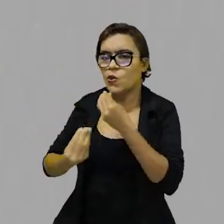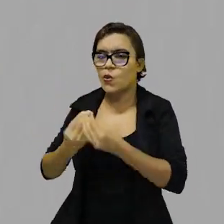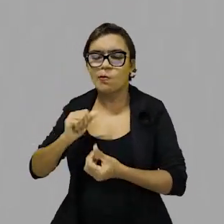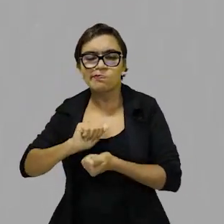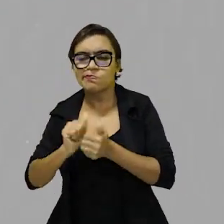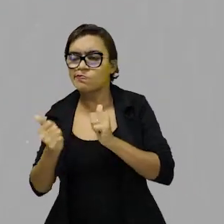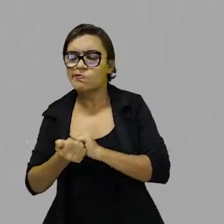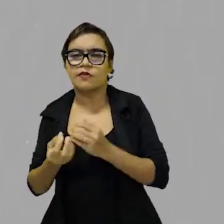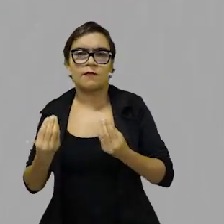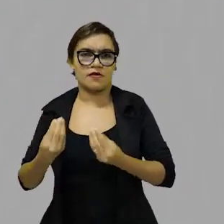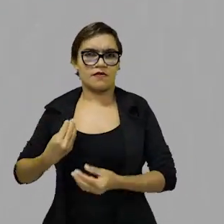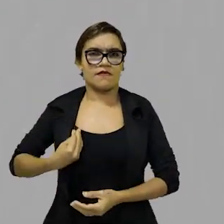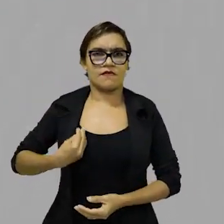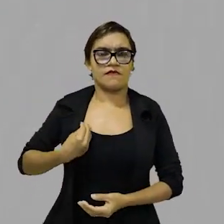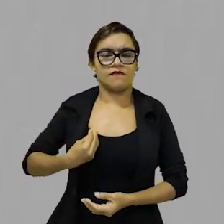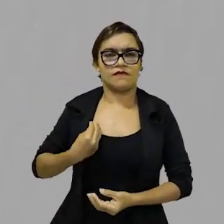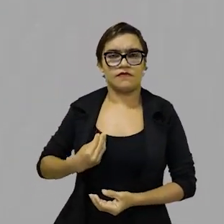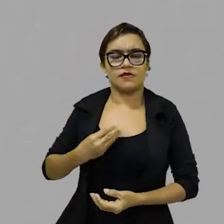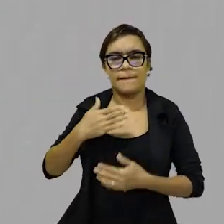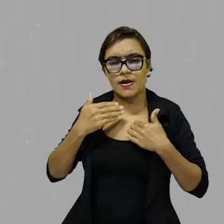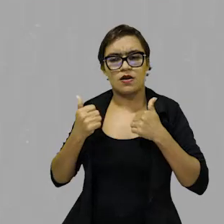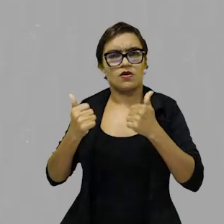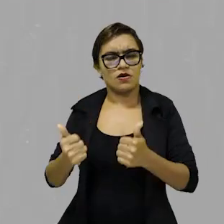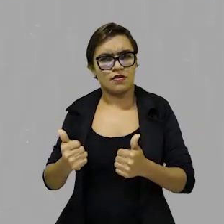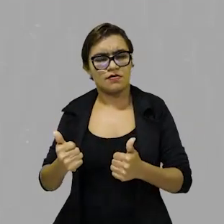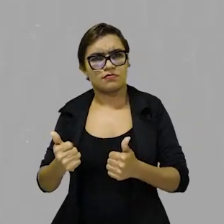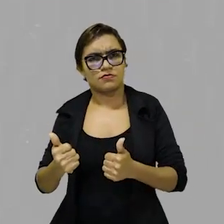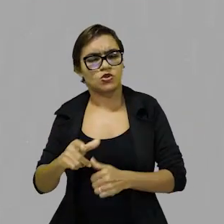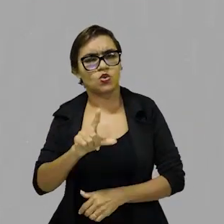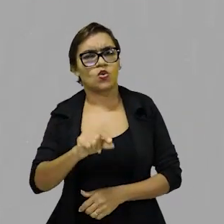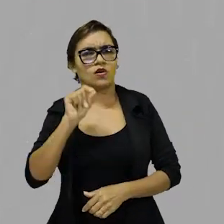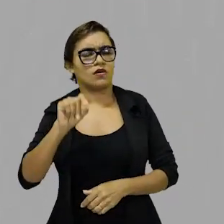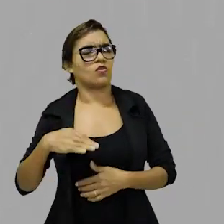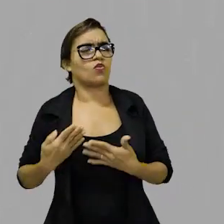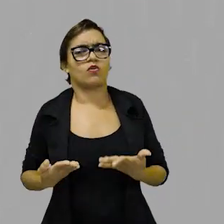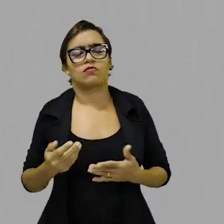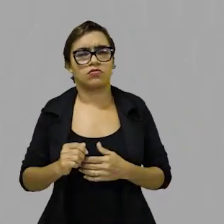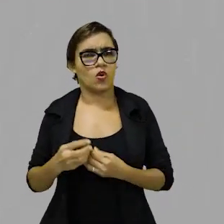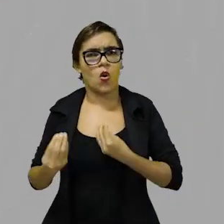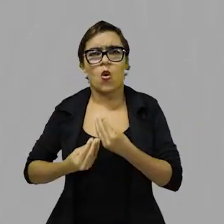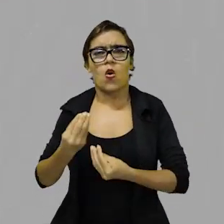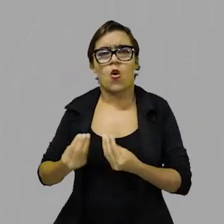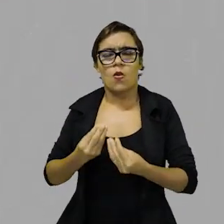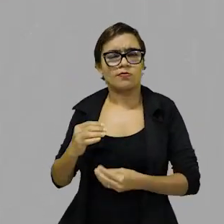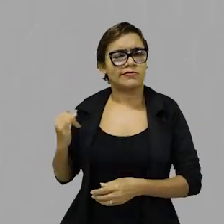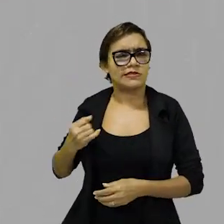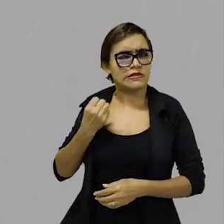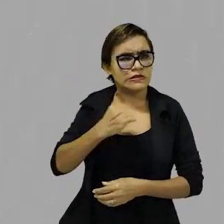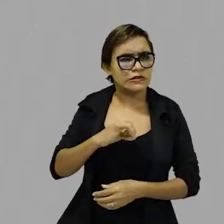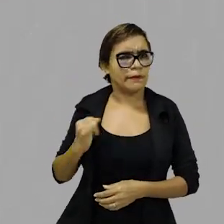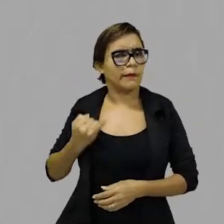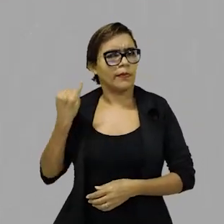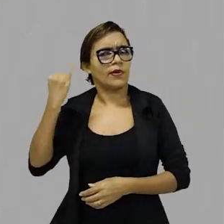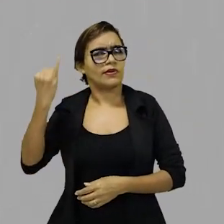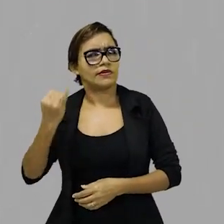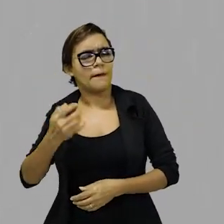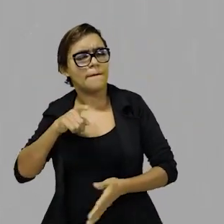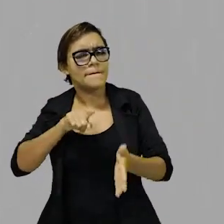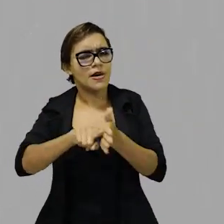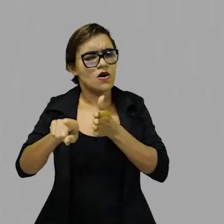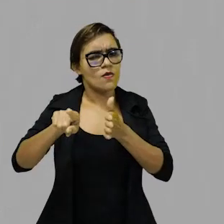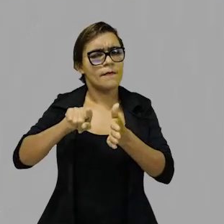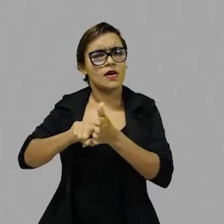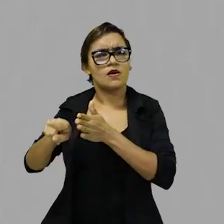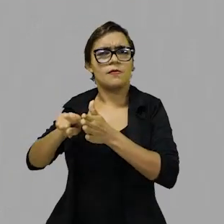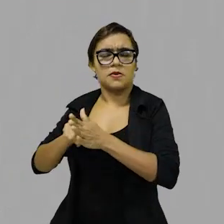que eu posso fazer de melhor? Será que vale a pena? Será que eu estou fazendo alguma coisa? Será que é importante? Todas essas indagações,